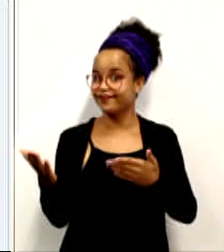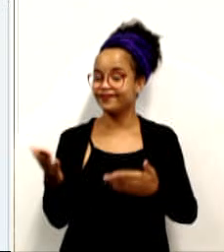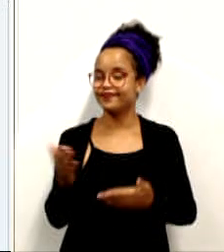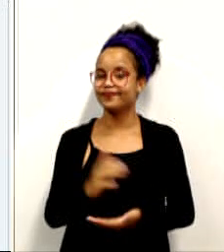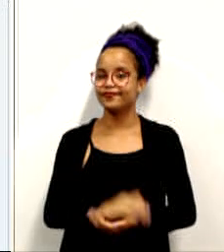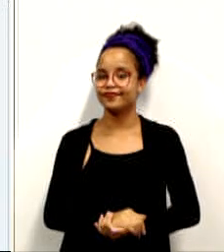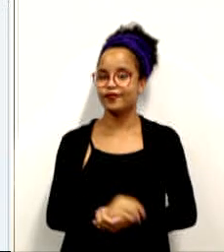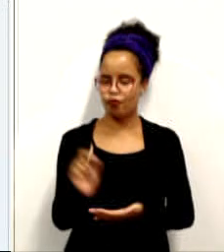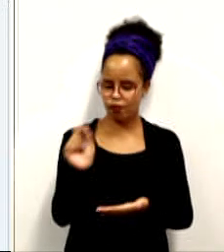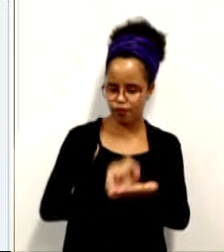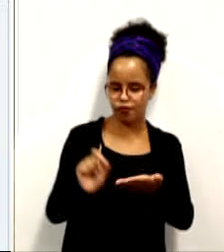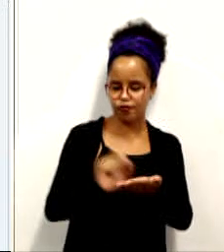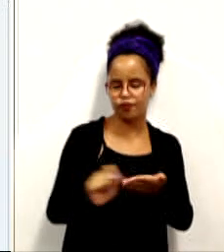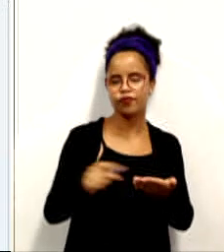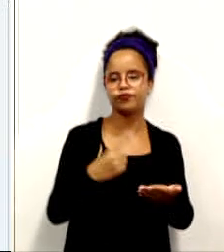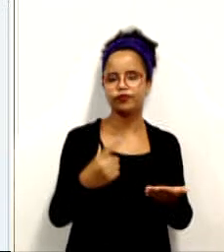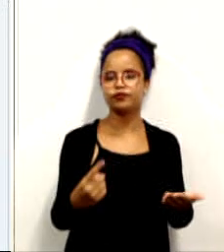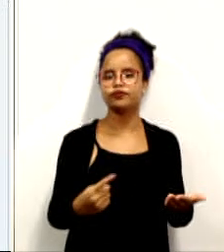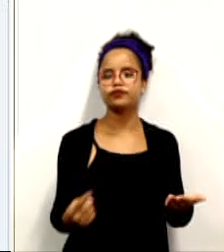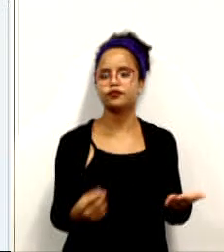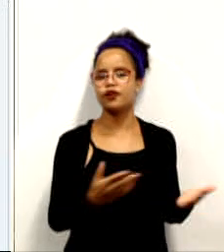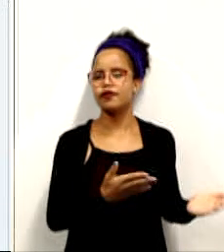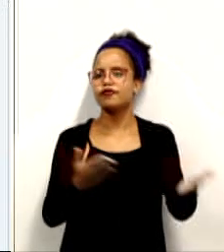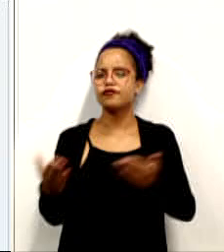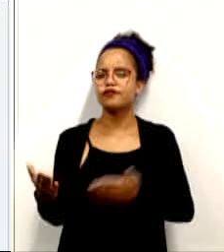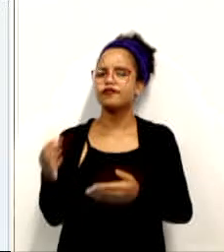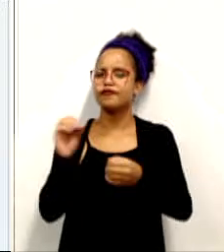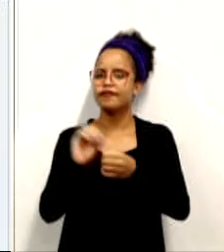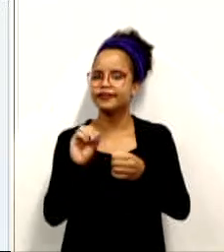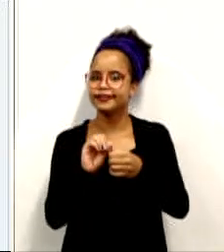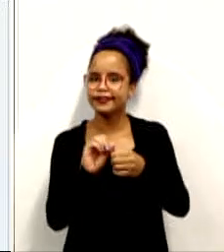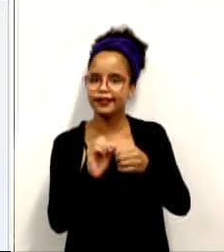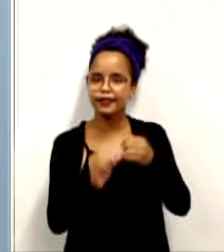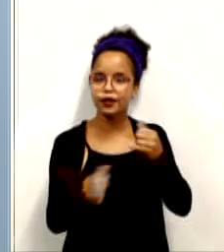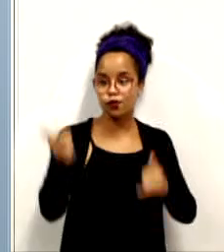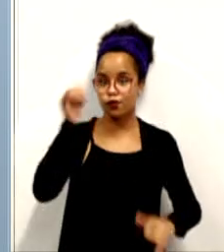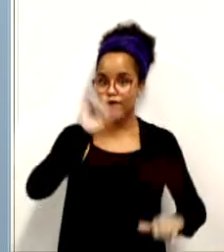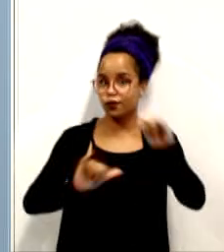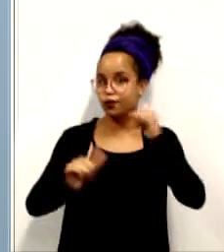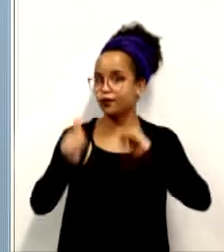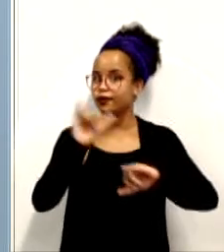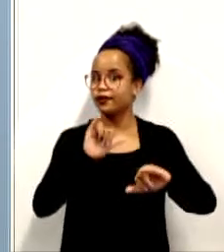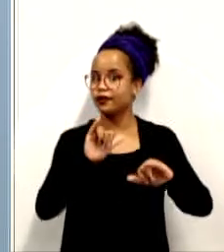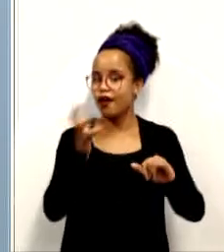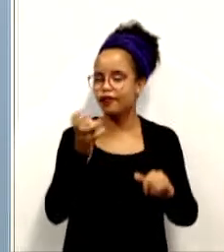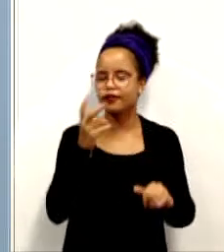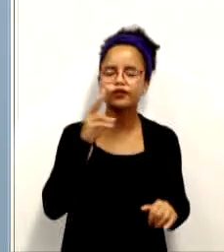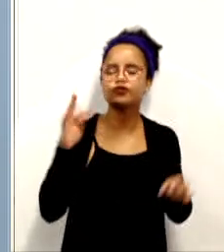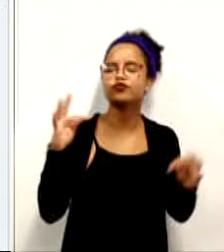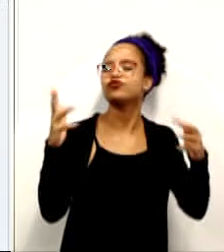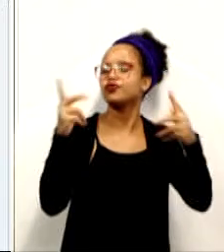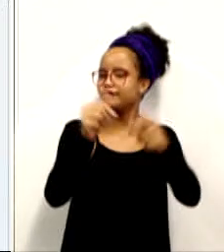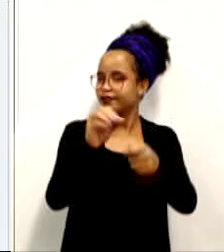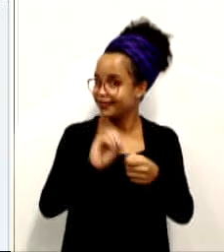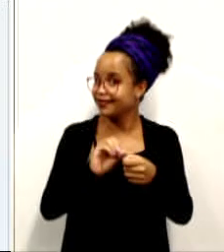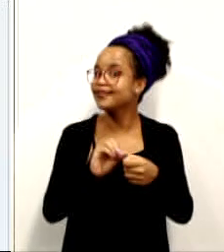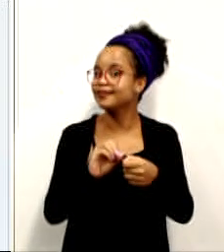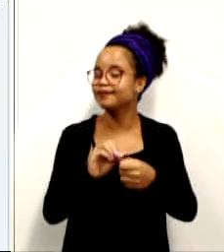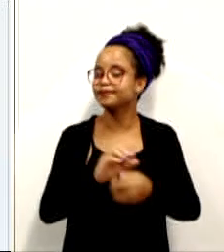caderninho, vamos fazer uma experiência. Eu quero ver todo mundo fazendo essa experiência, hein, gente? Vocês vão fazer